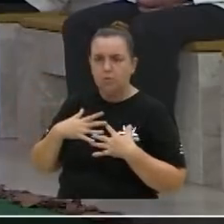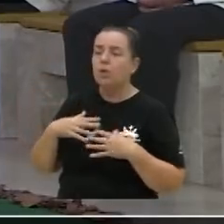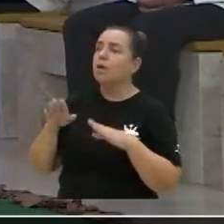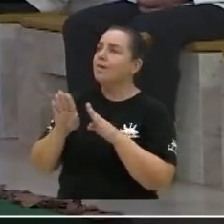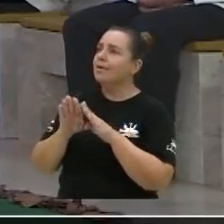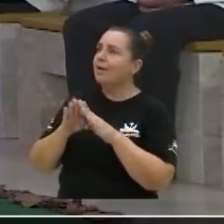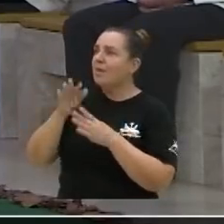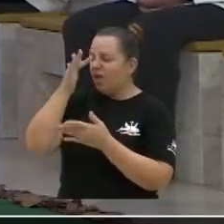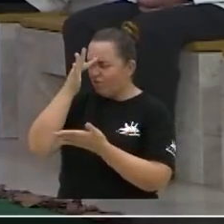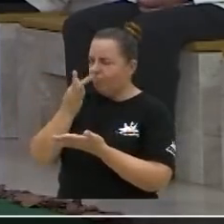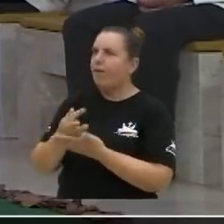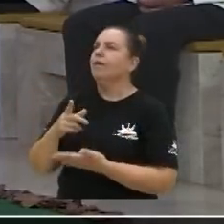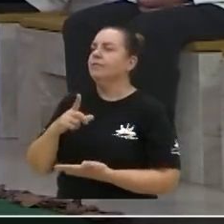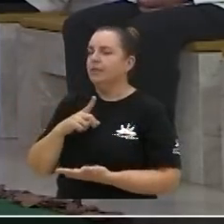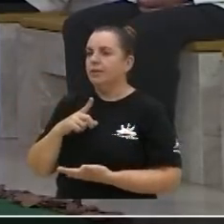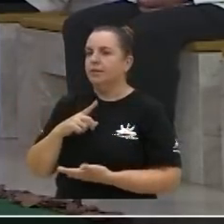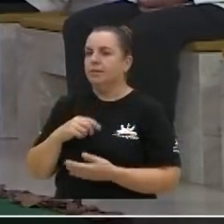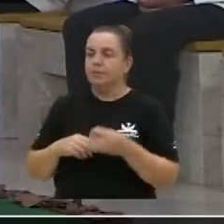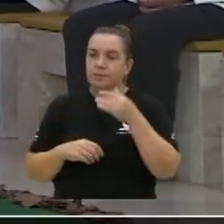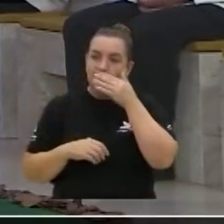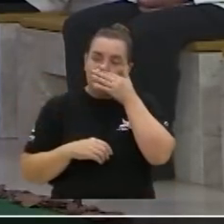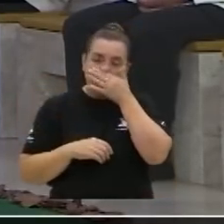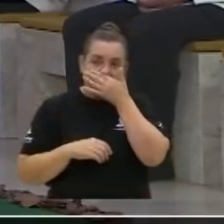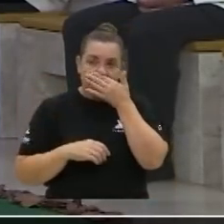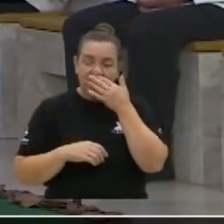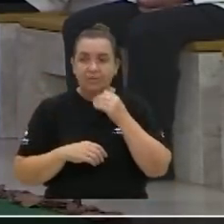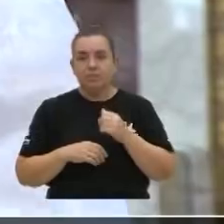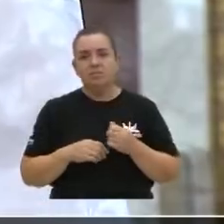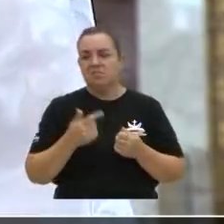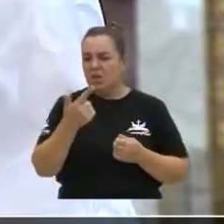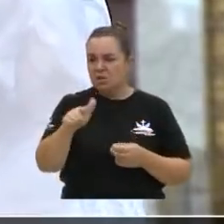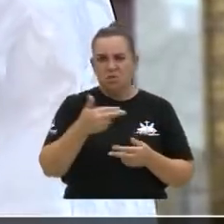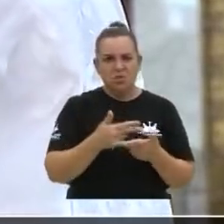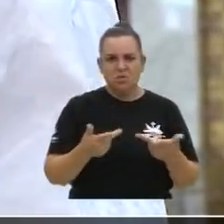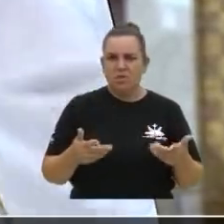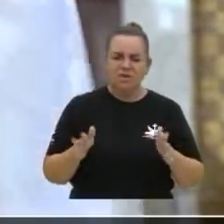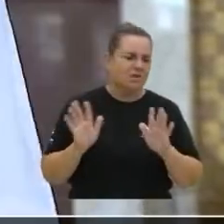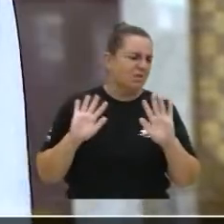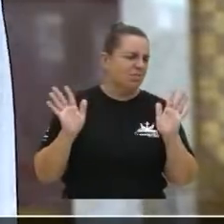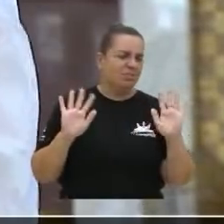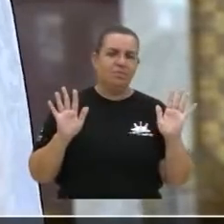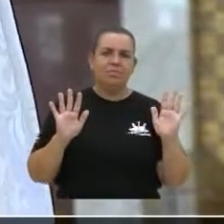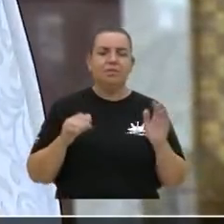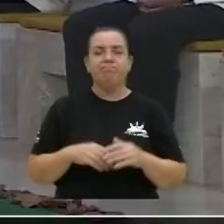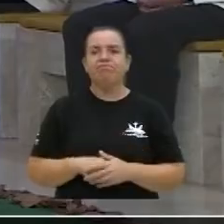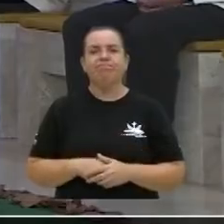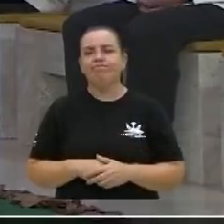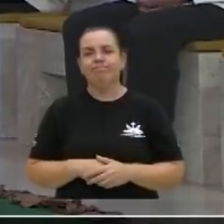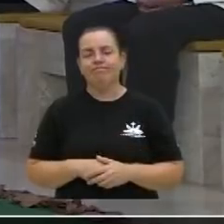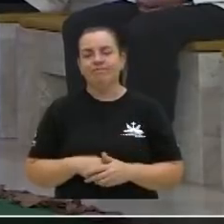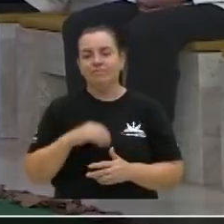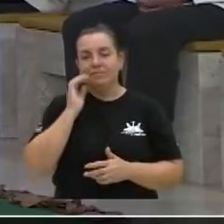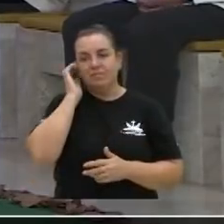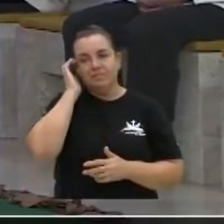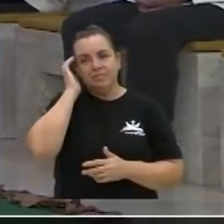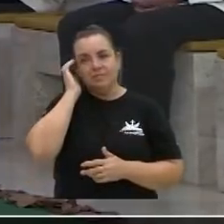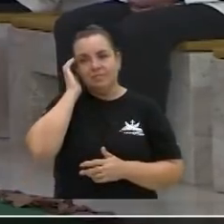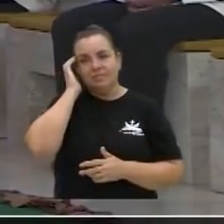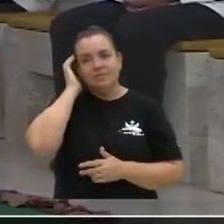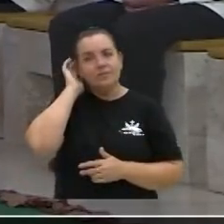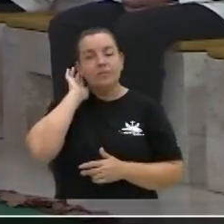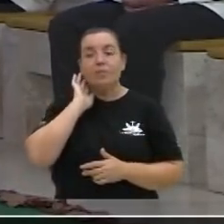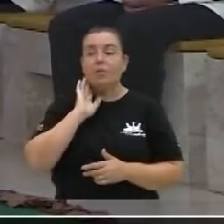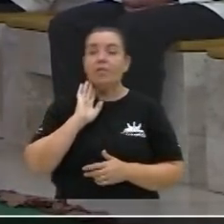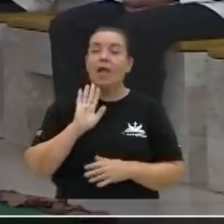e uma pessoa de fé. O resto, literalmente é resto. O que parece